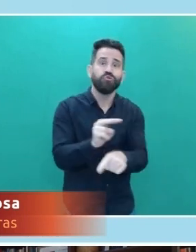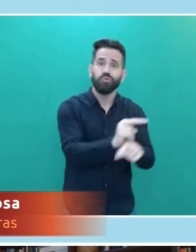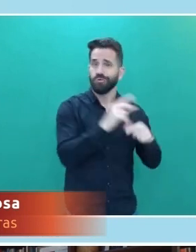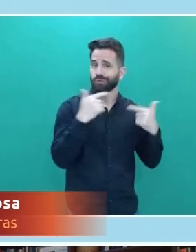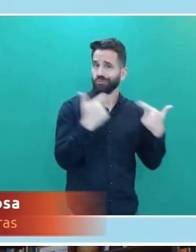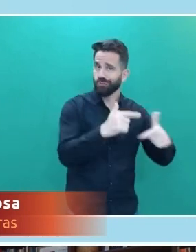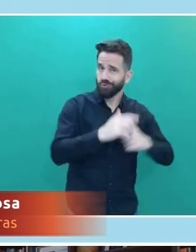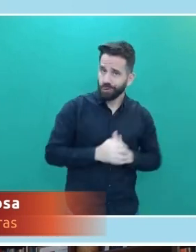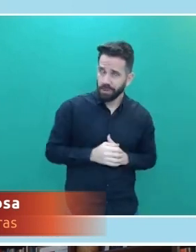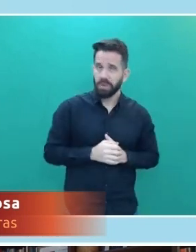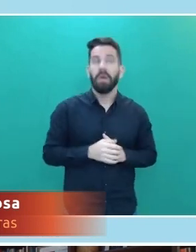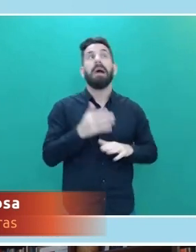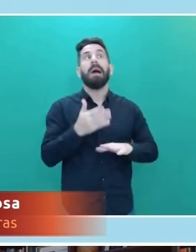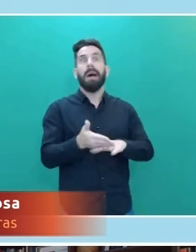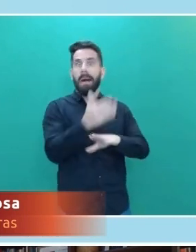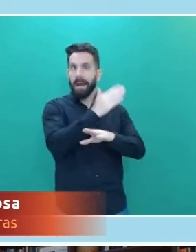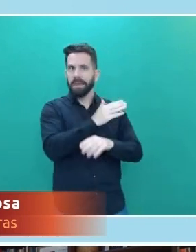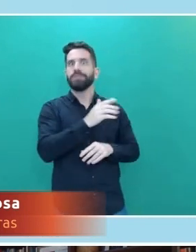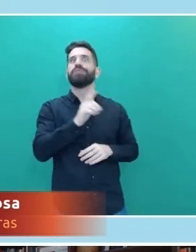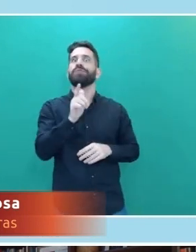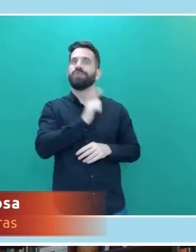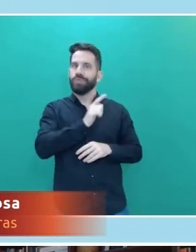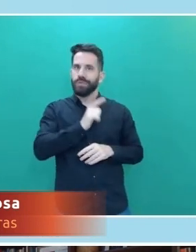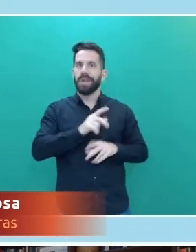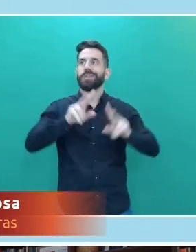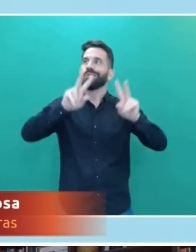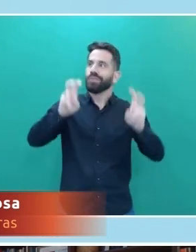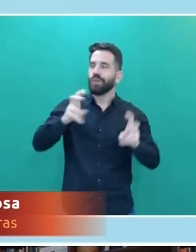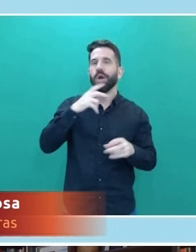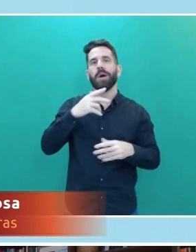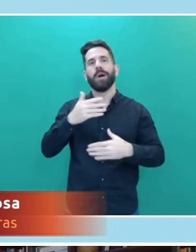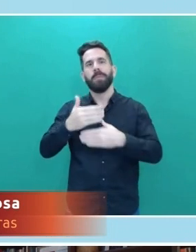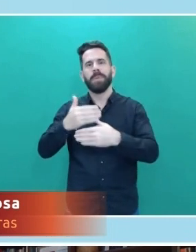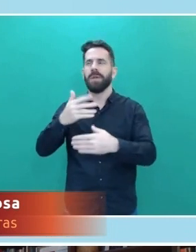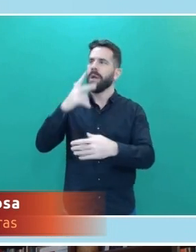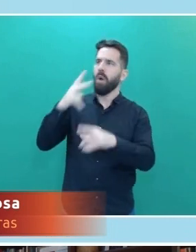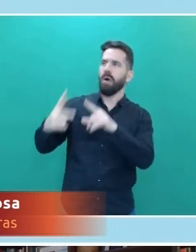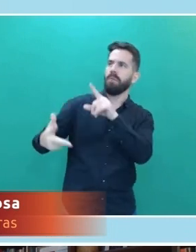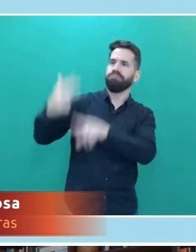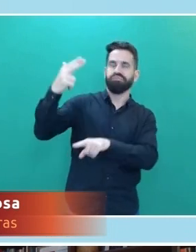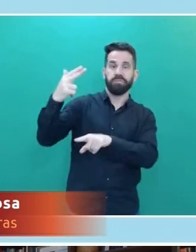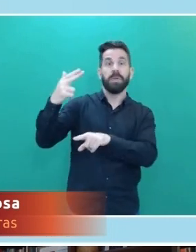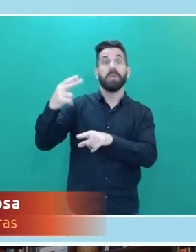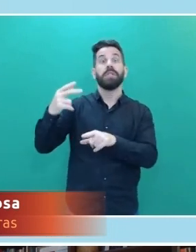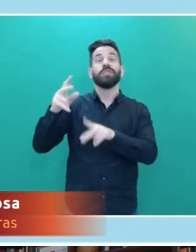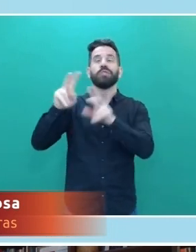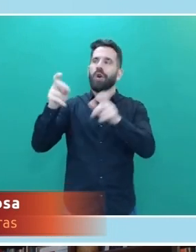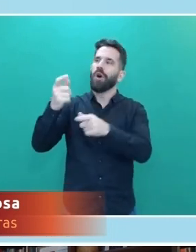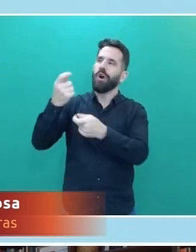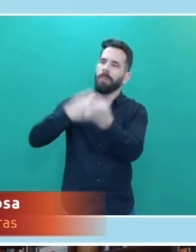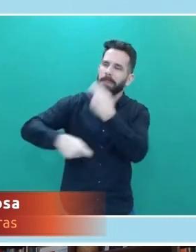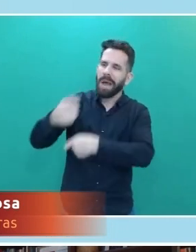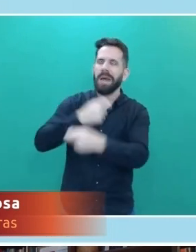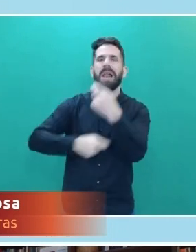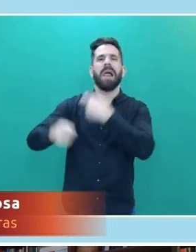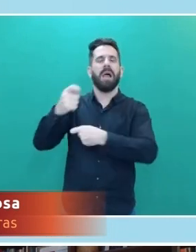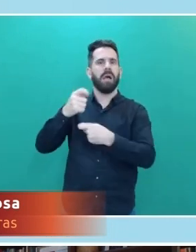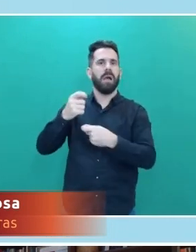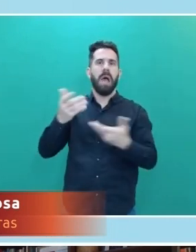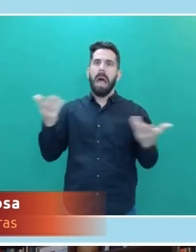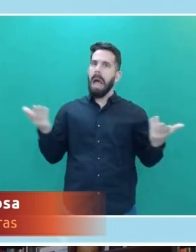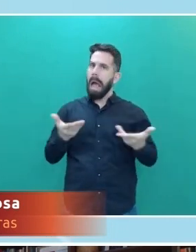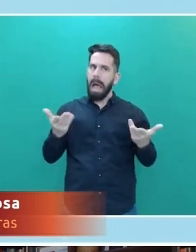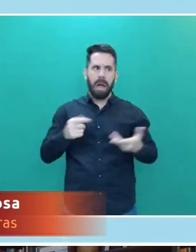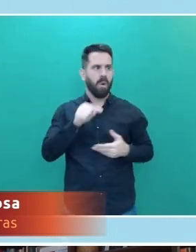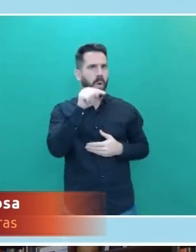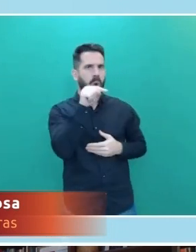gente discutia barreiras tarifárias, barreiras não tarifárias, então surgiu até essa questão mesmo da reputação